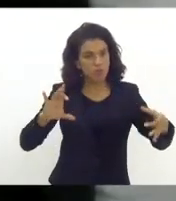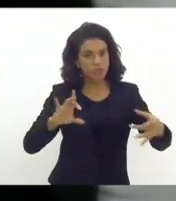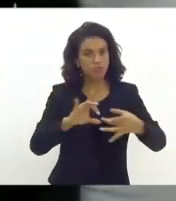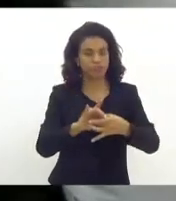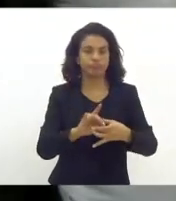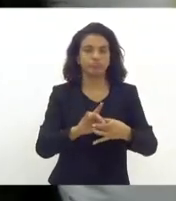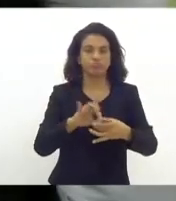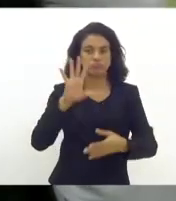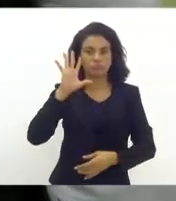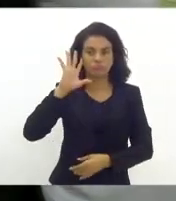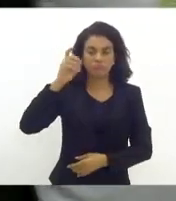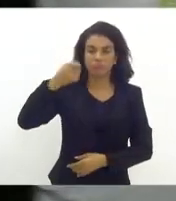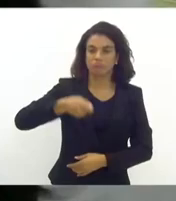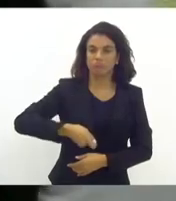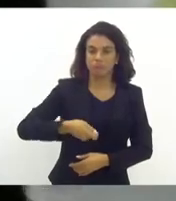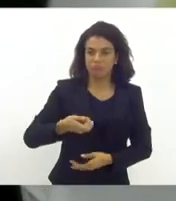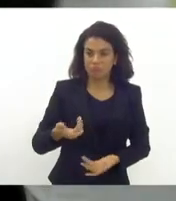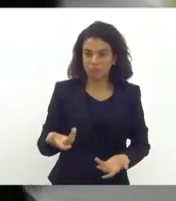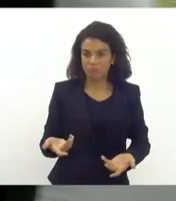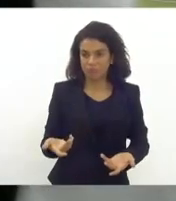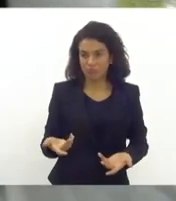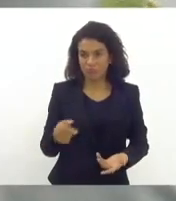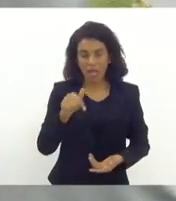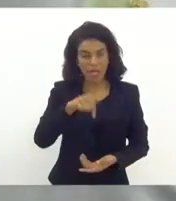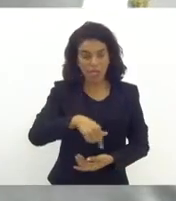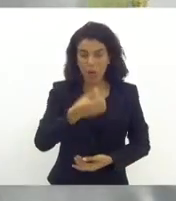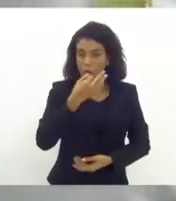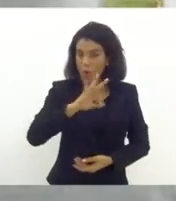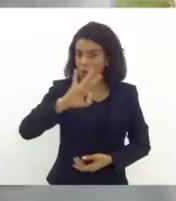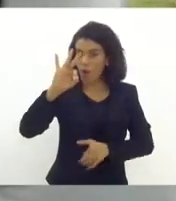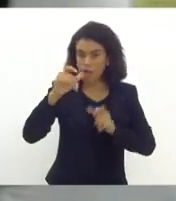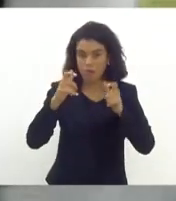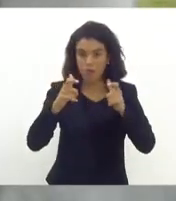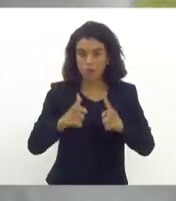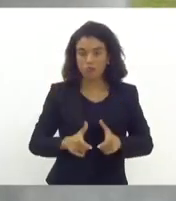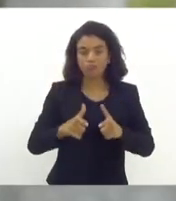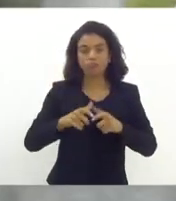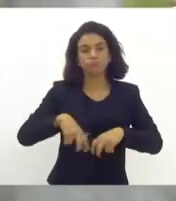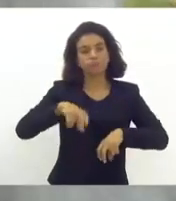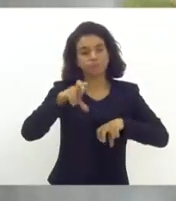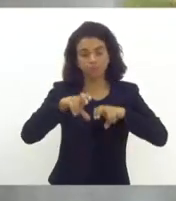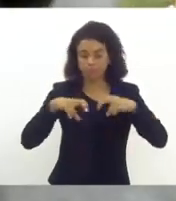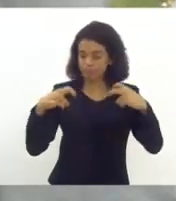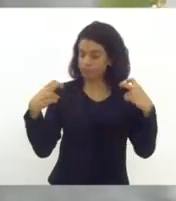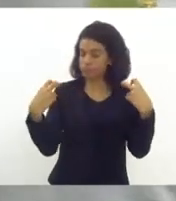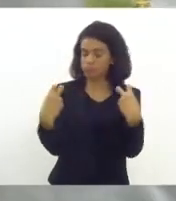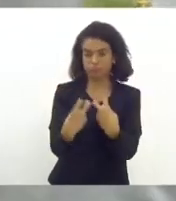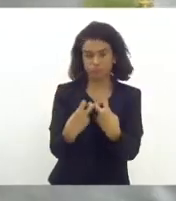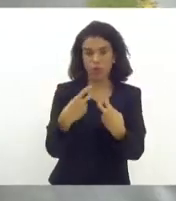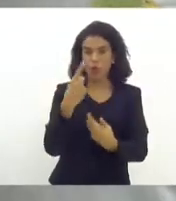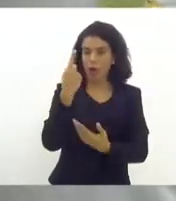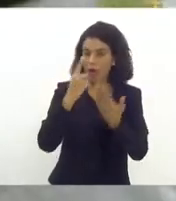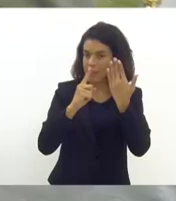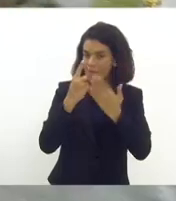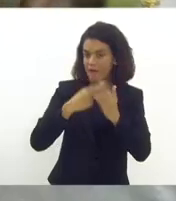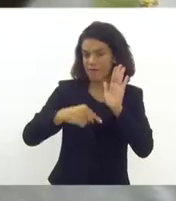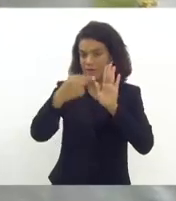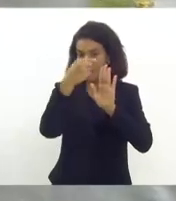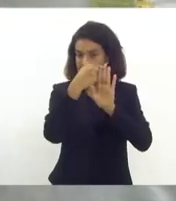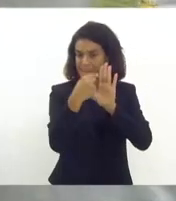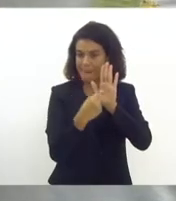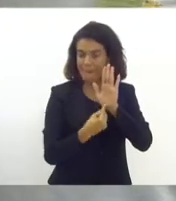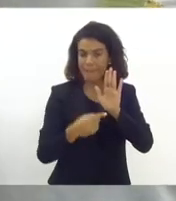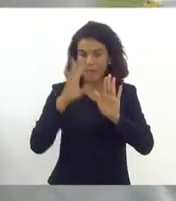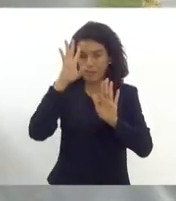essa aqui é o bom lugar para isso fazer uma comissão para isso sentar com eles falar o Carnaval vai ser assim decidido por